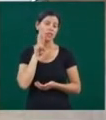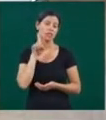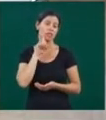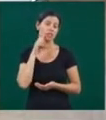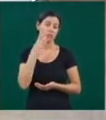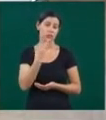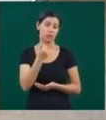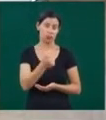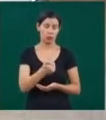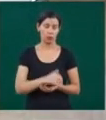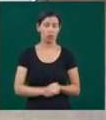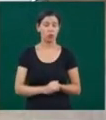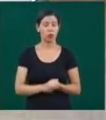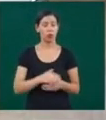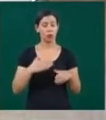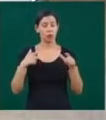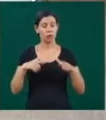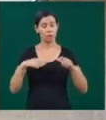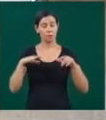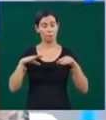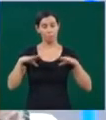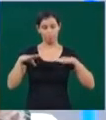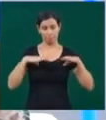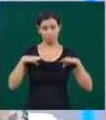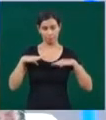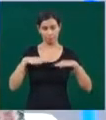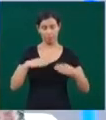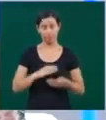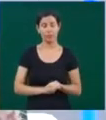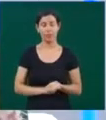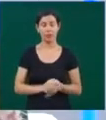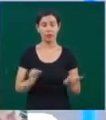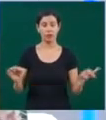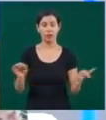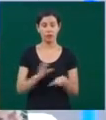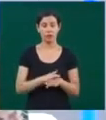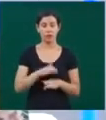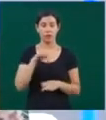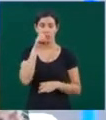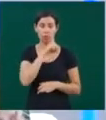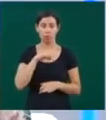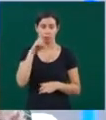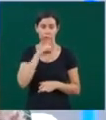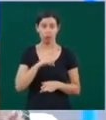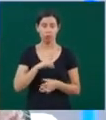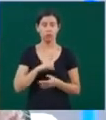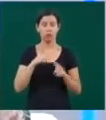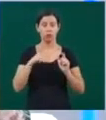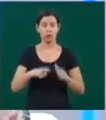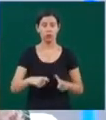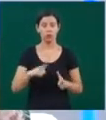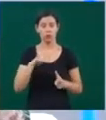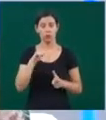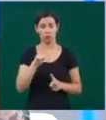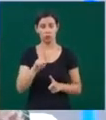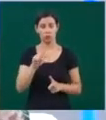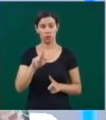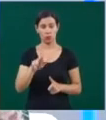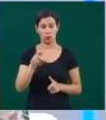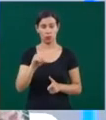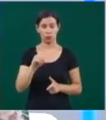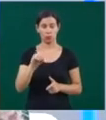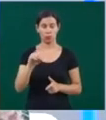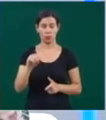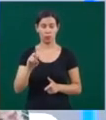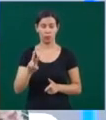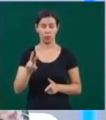terça-feira dia 31 mas em praça pública vai durante a semana inteira e acaba no domingo se encerra no domingo no grupo que